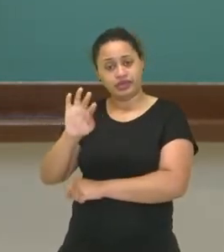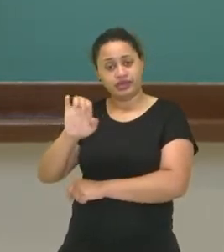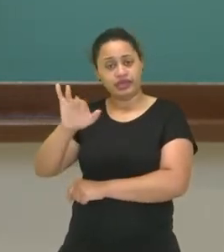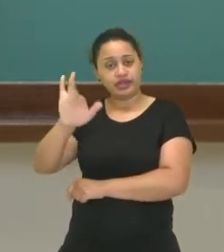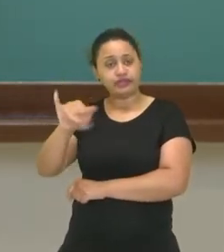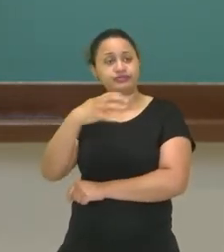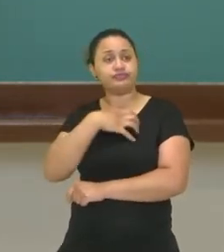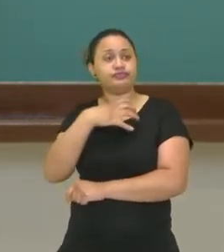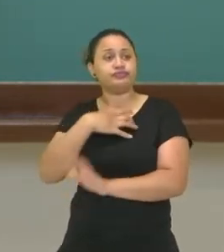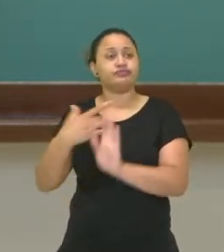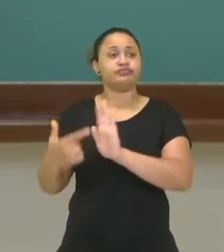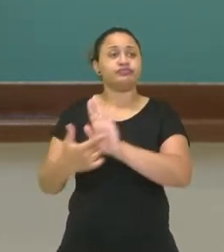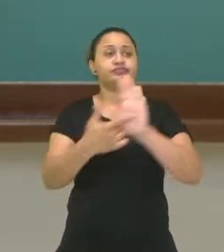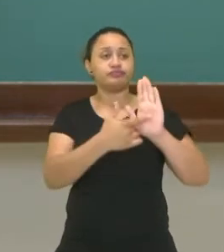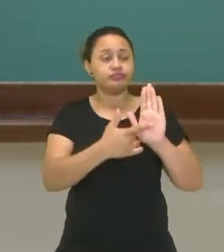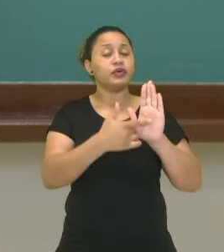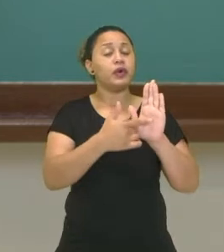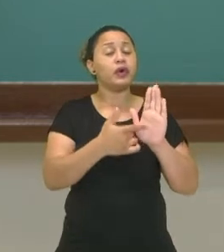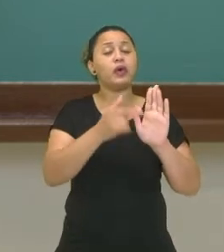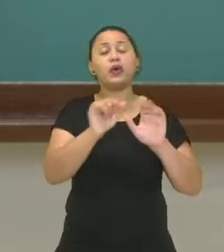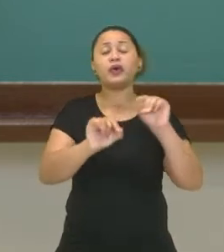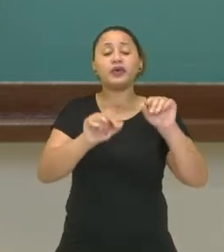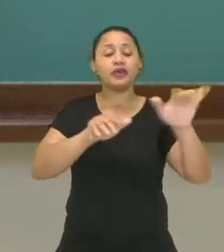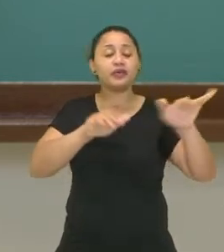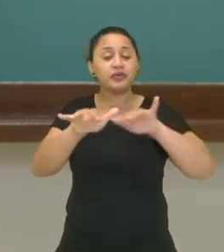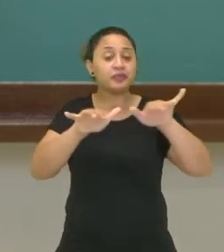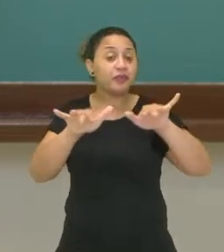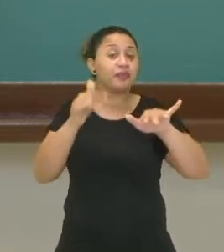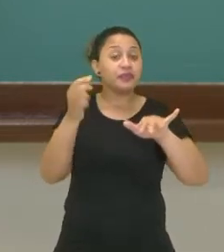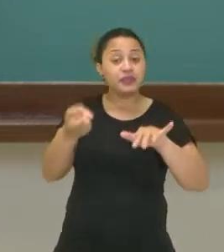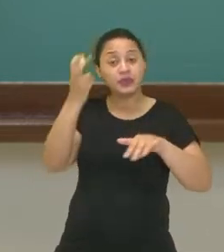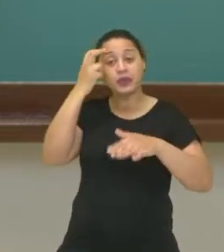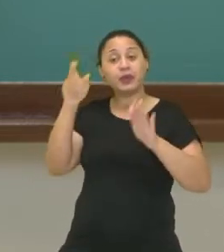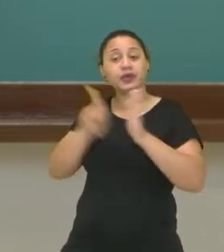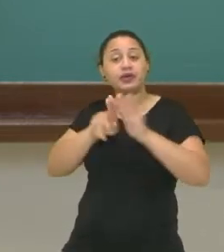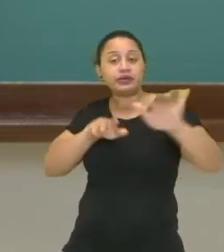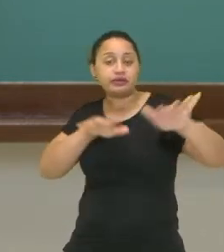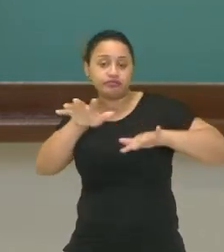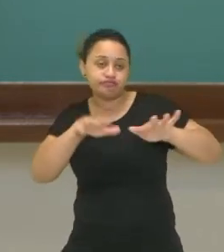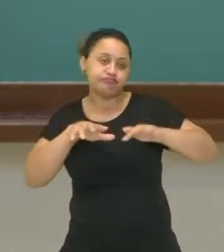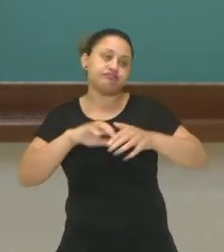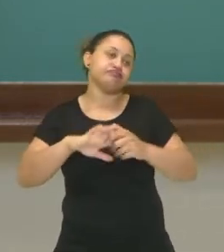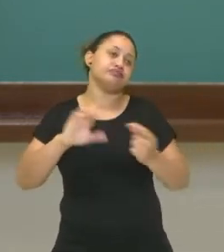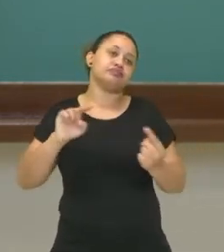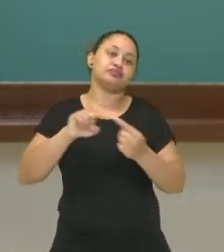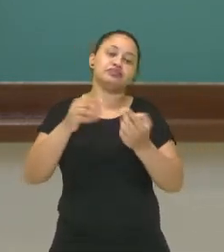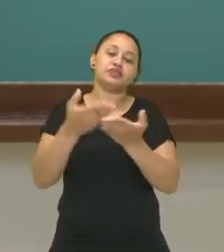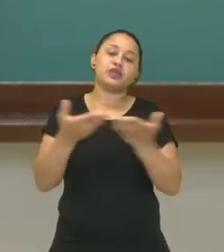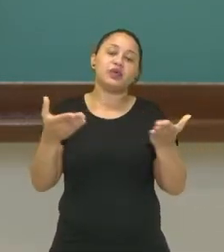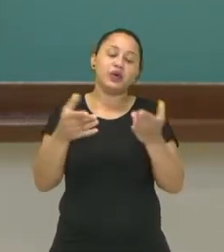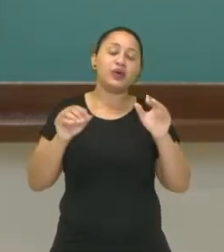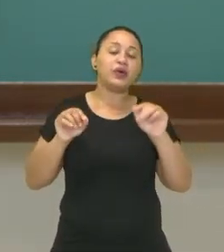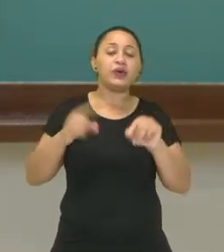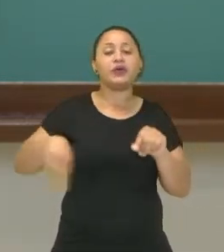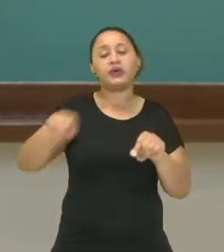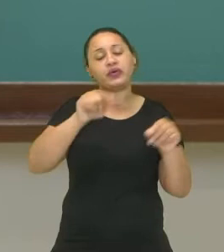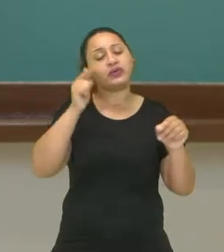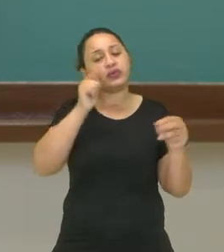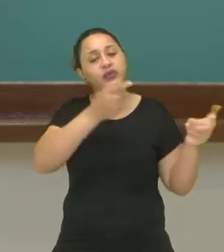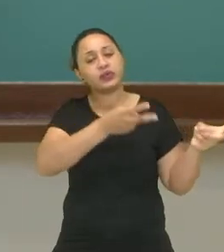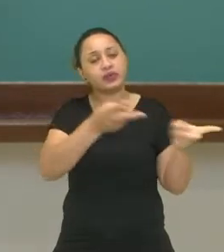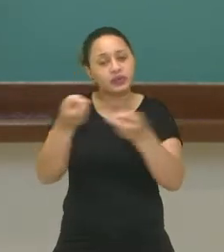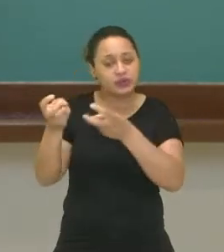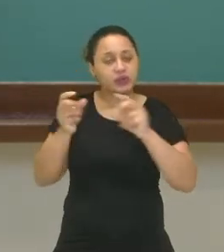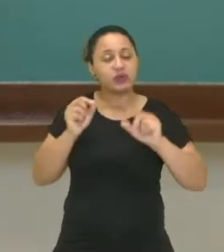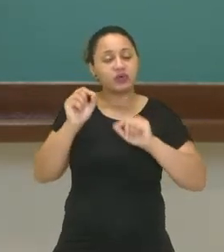da cultura de movimento. Então, o objetivo da aula de hoje é fazer com que vocês percebam